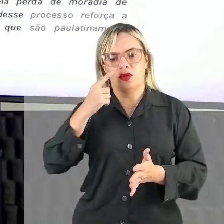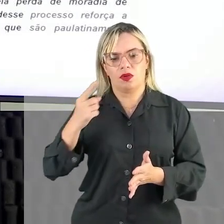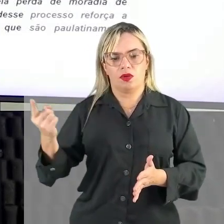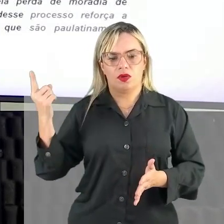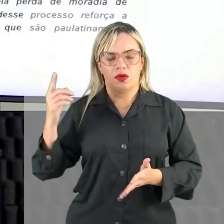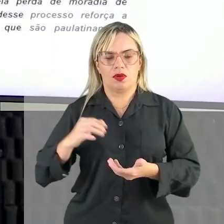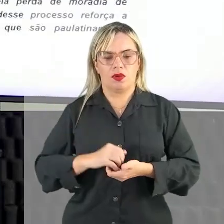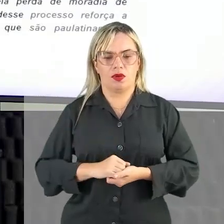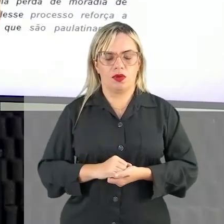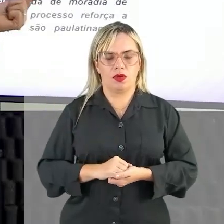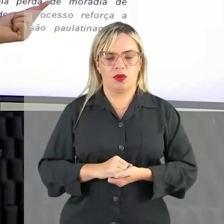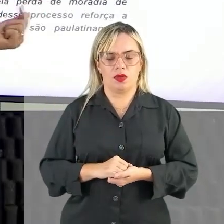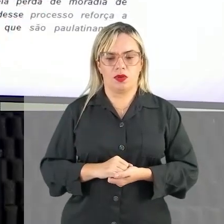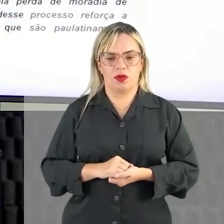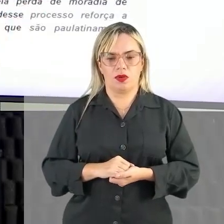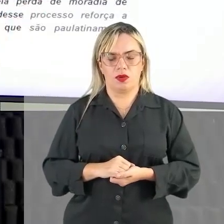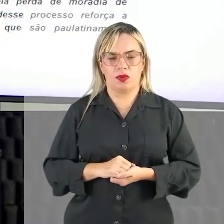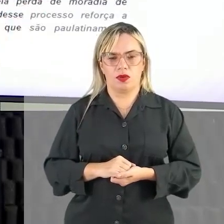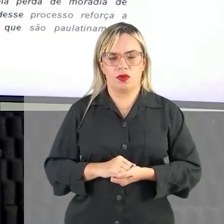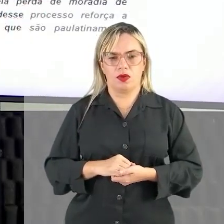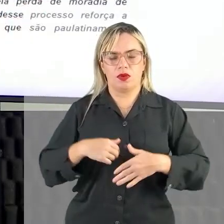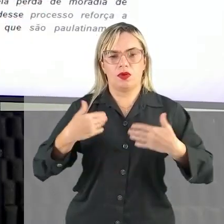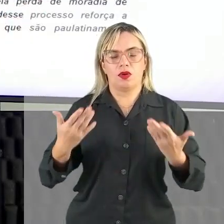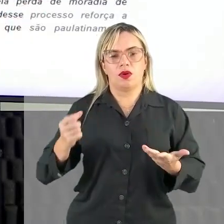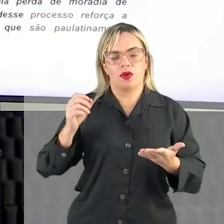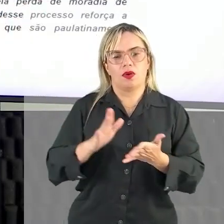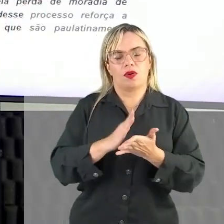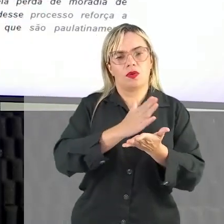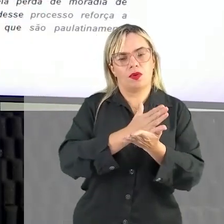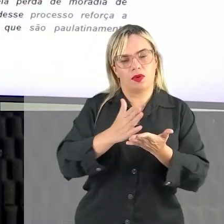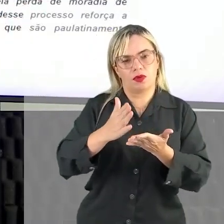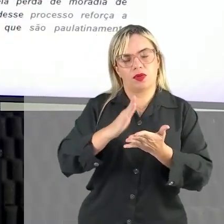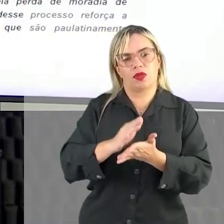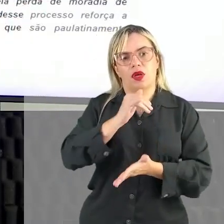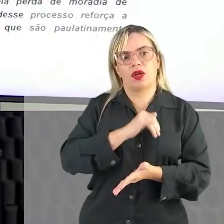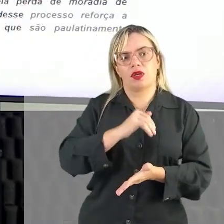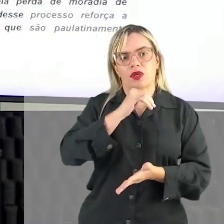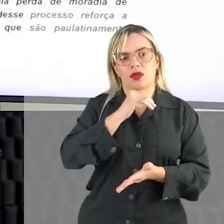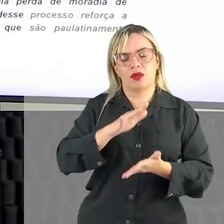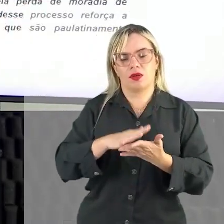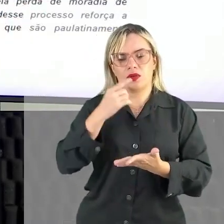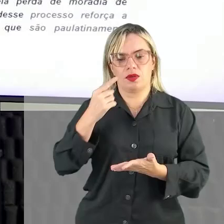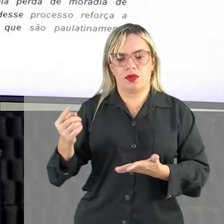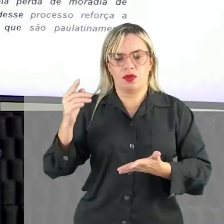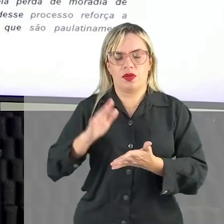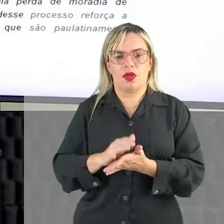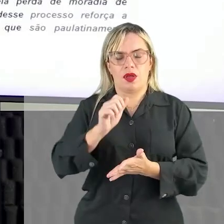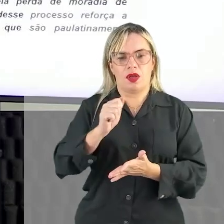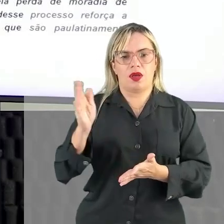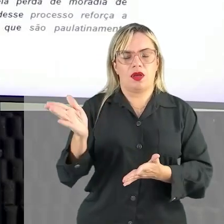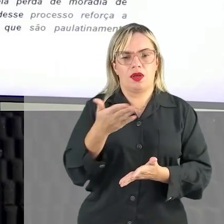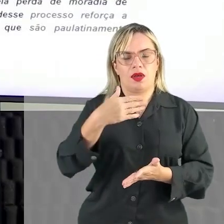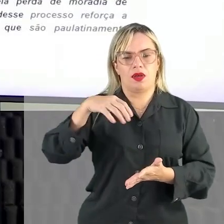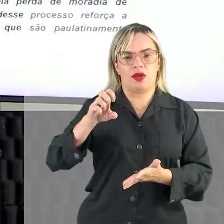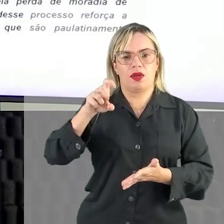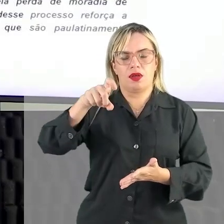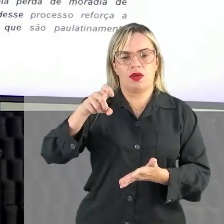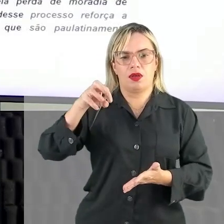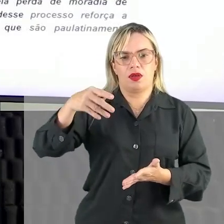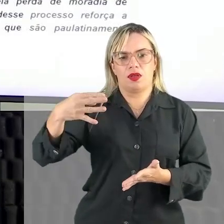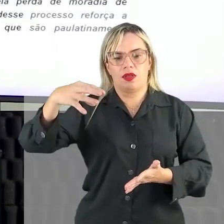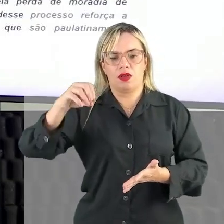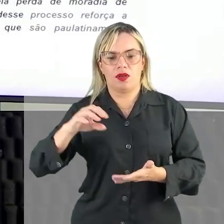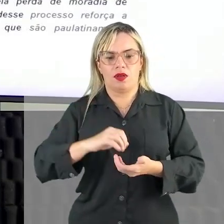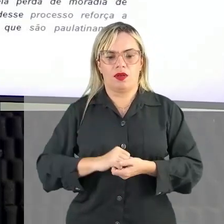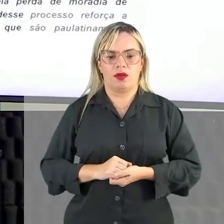assim ó a exemplo disso porque agora eu vou iniciar um exemplo né olha que operação interessante a construção